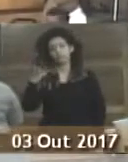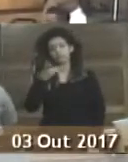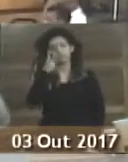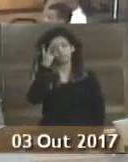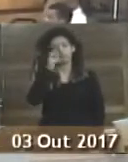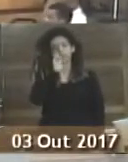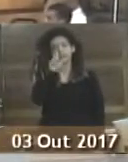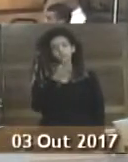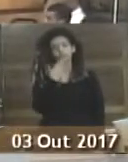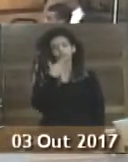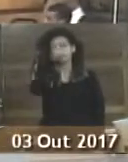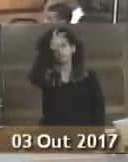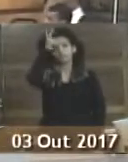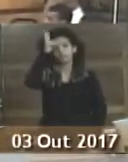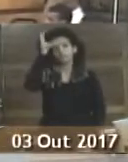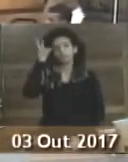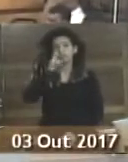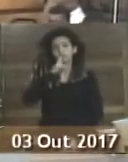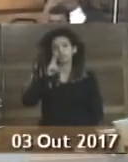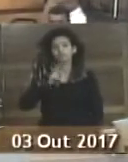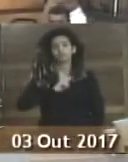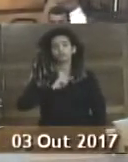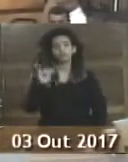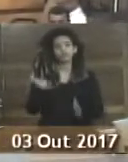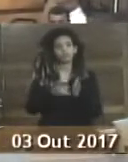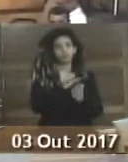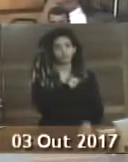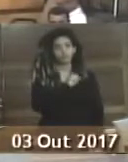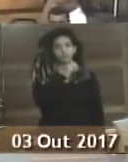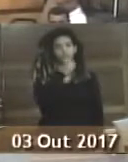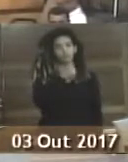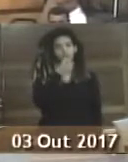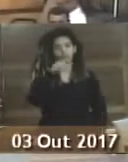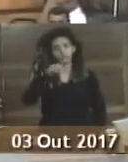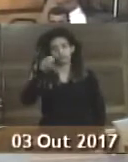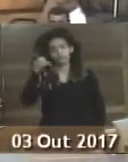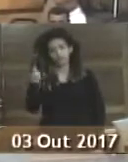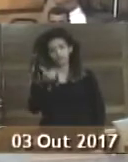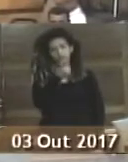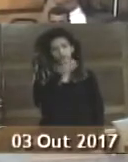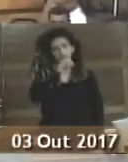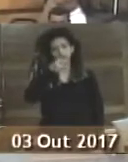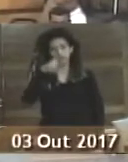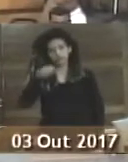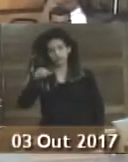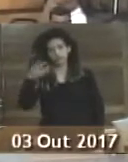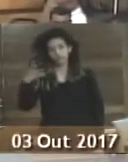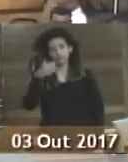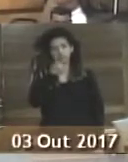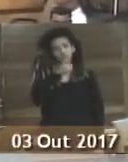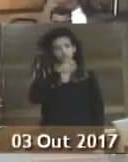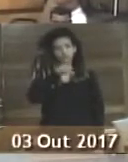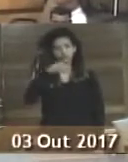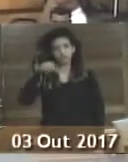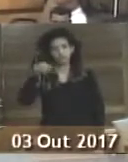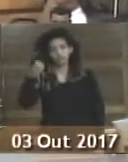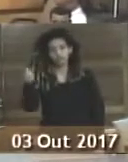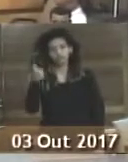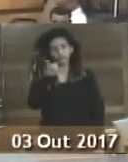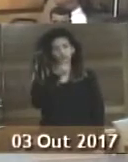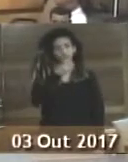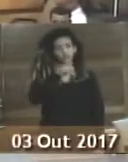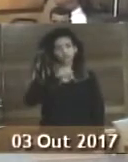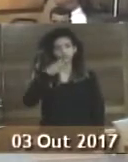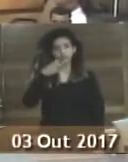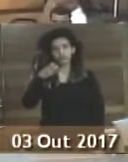vereador Zé Augusto, solicitando ao prefeito resposta do Executivo Municipal quanto às indicações 1906, 1907, 1954, 1955,